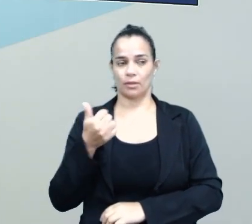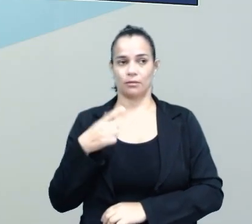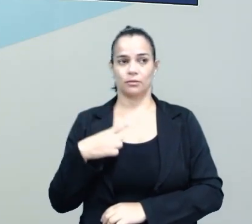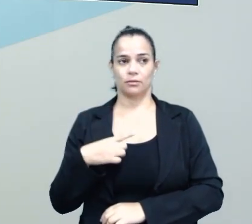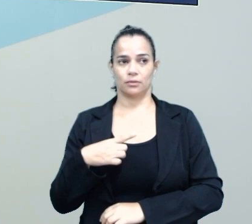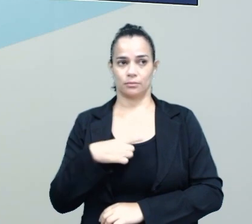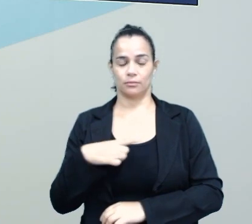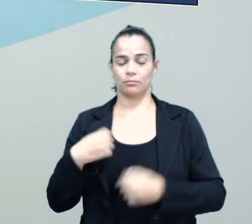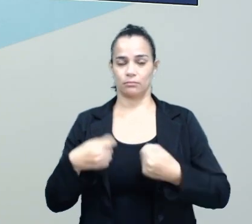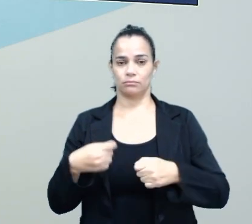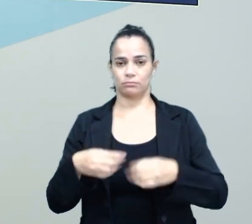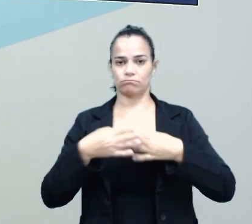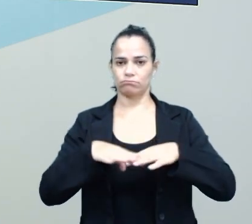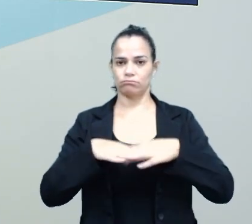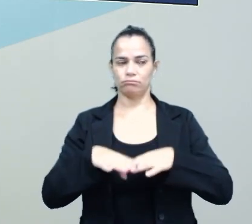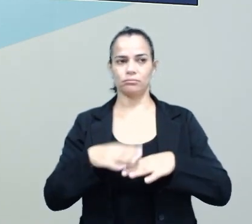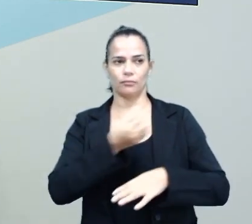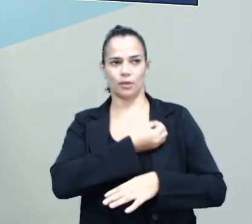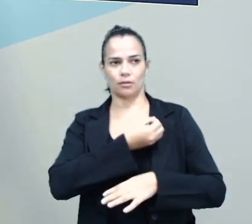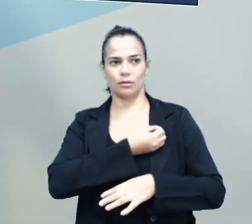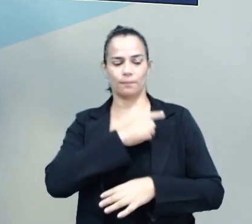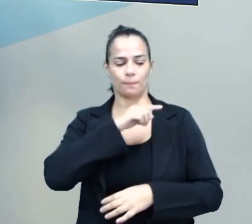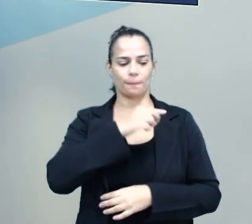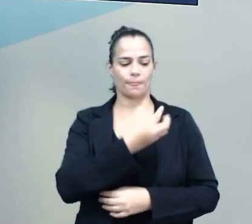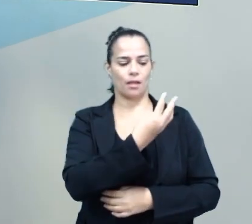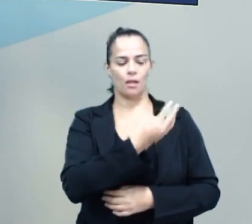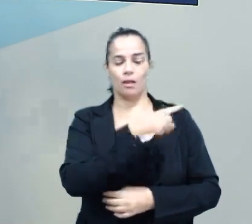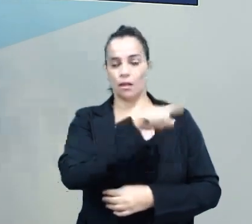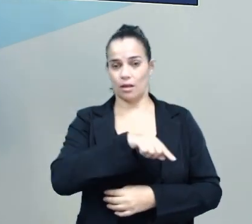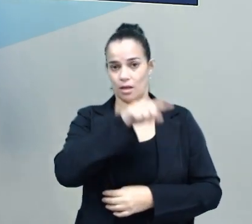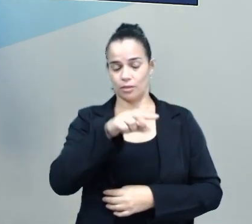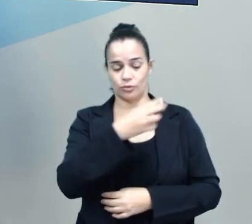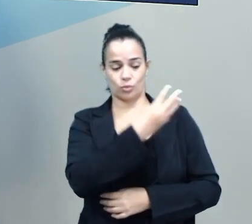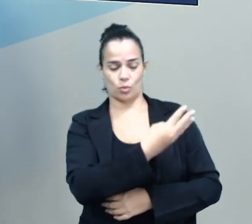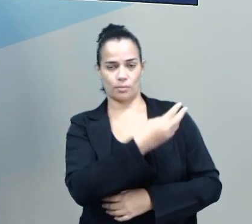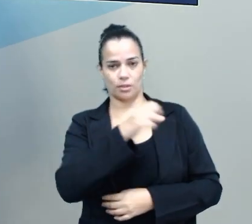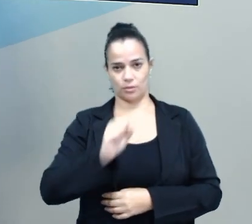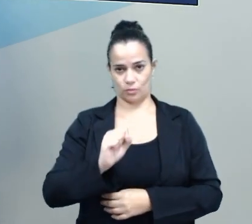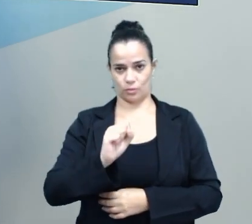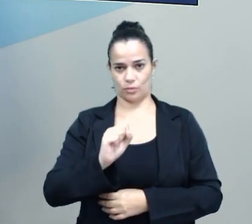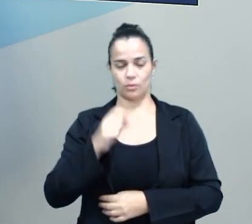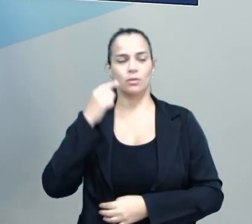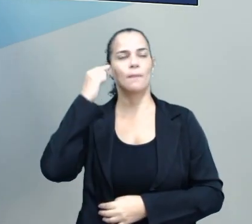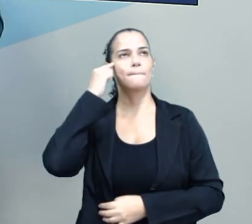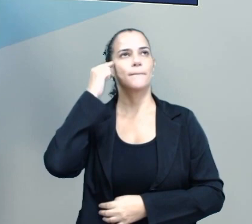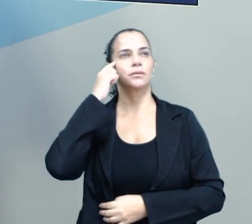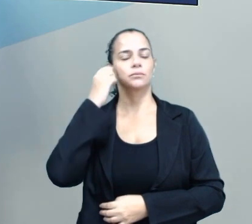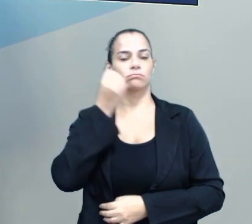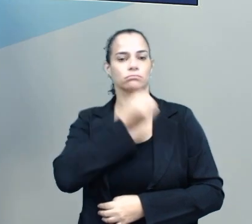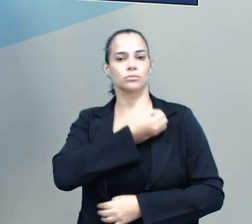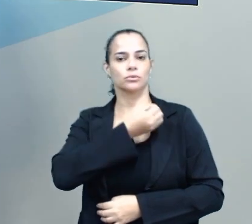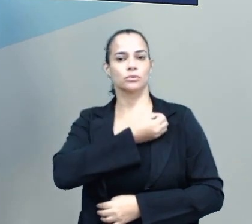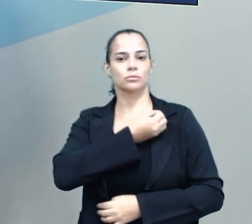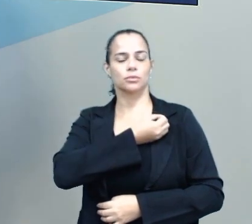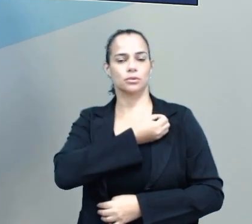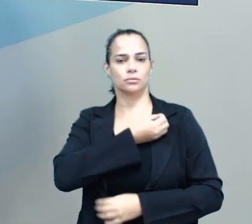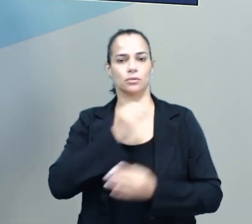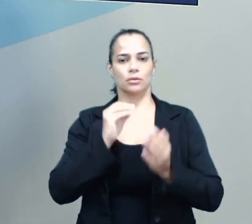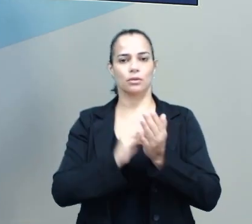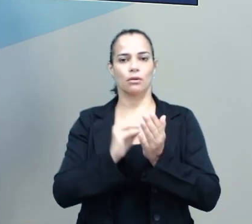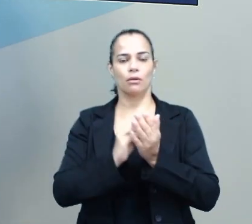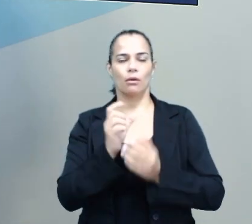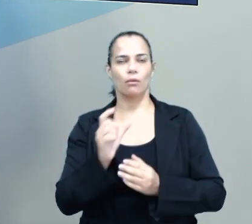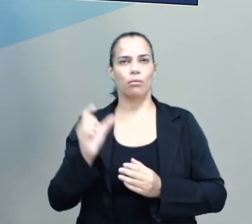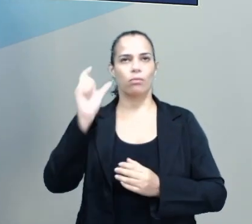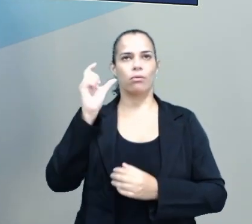calcular quem é a raiz cúbica de 8. Eu posso pensar assim, ó. Eu penso no número que é elevado a